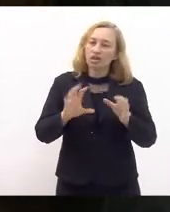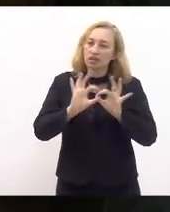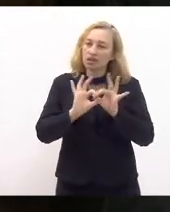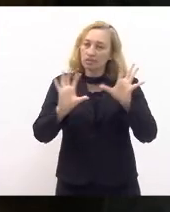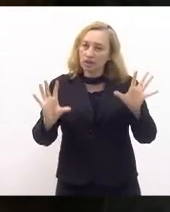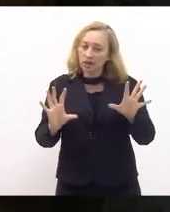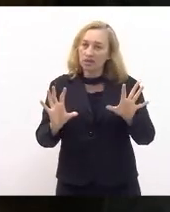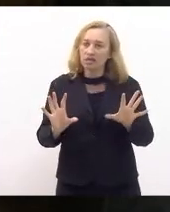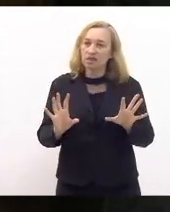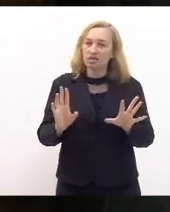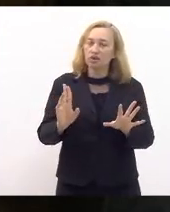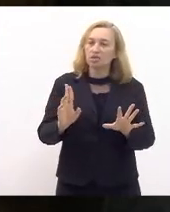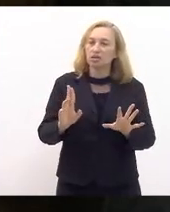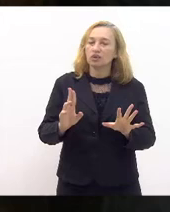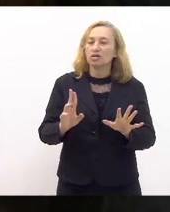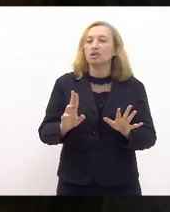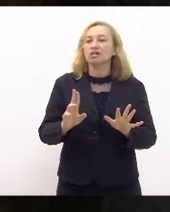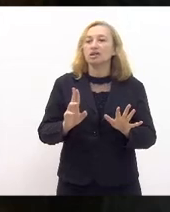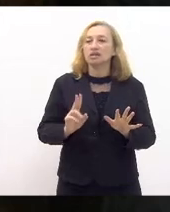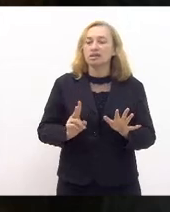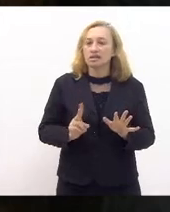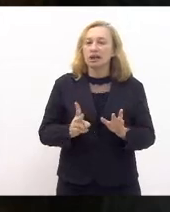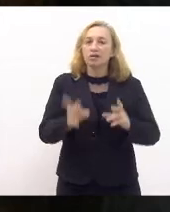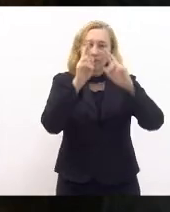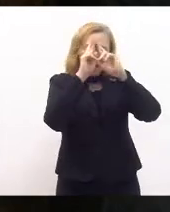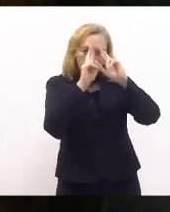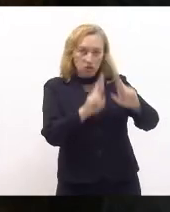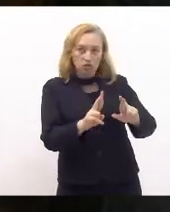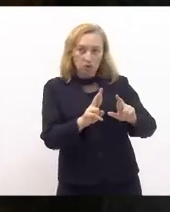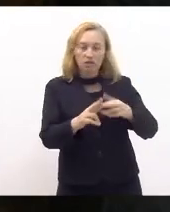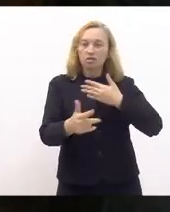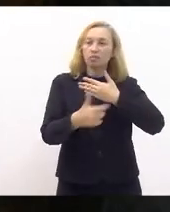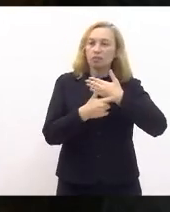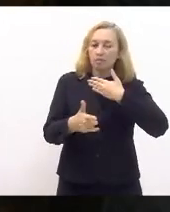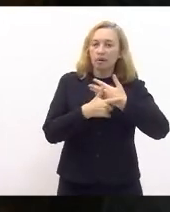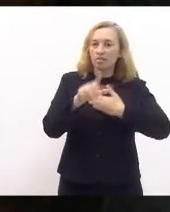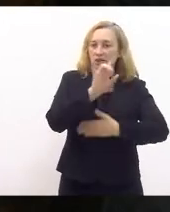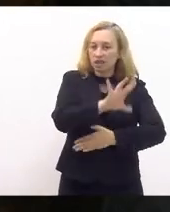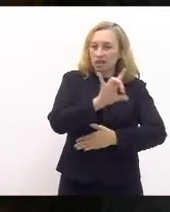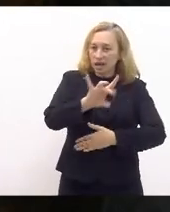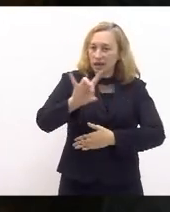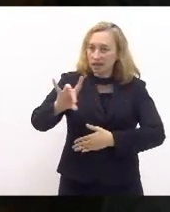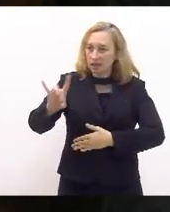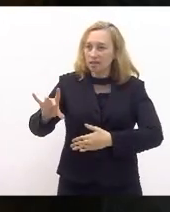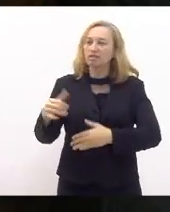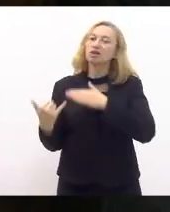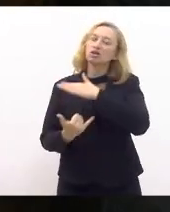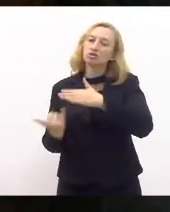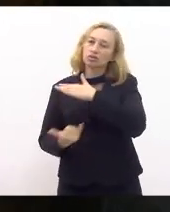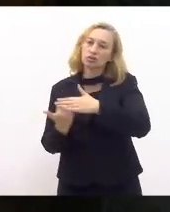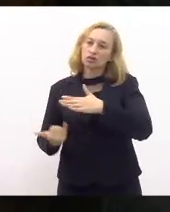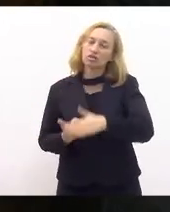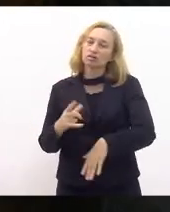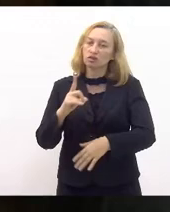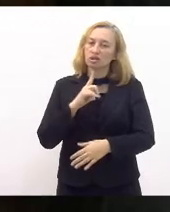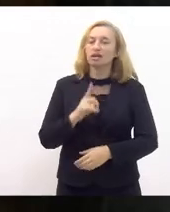jamais houve qualquer movimento de retaliação, respeitando o papel que cada uma das instituições